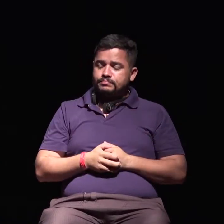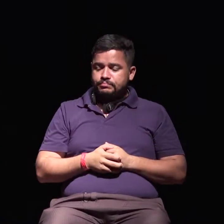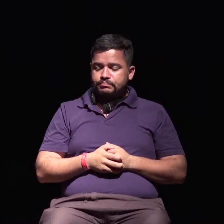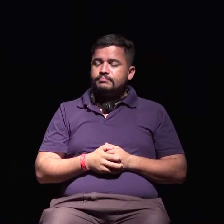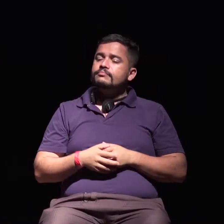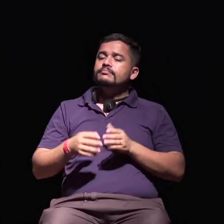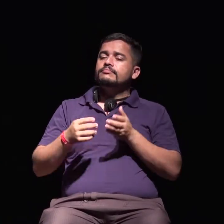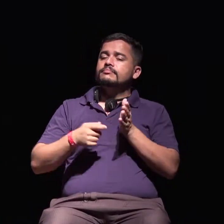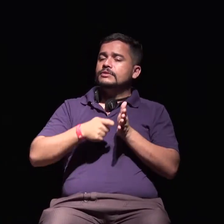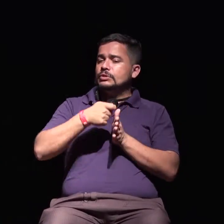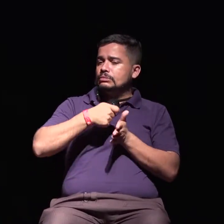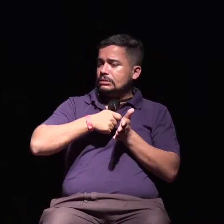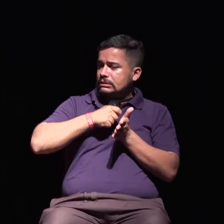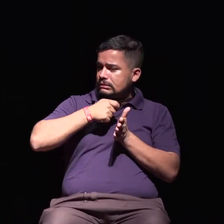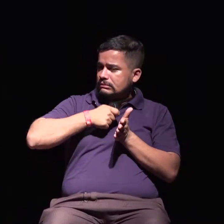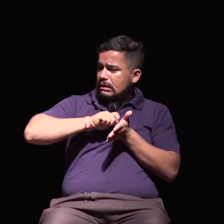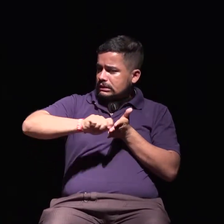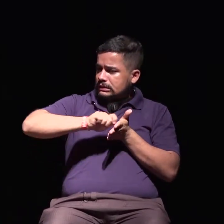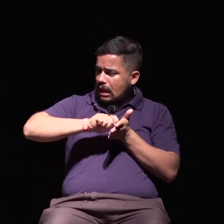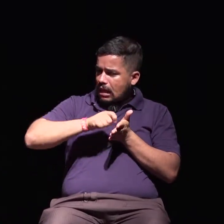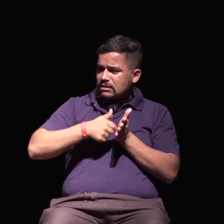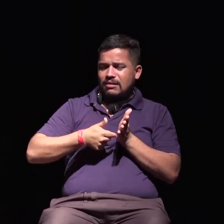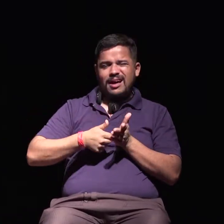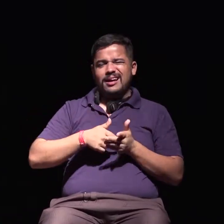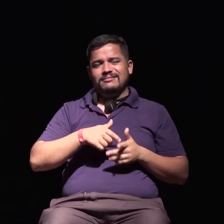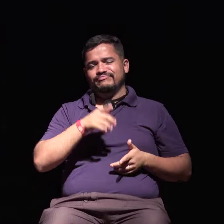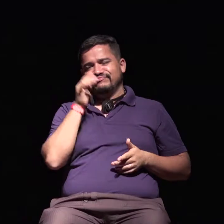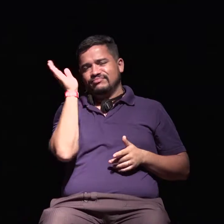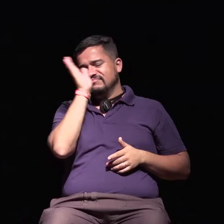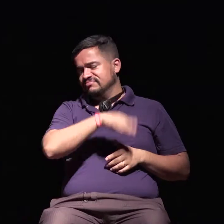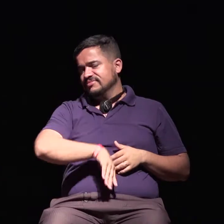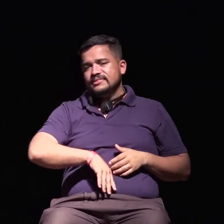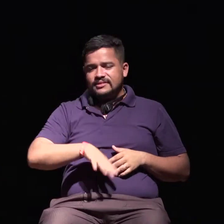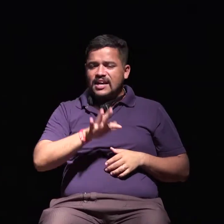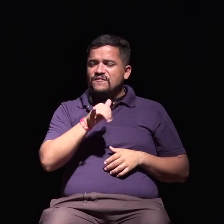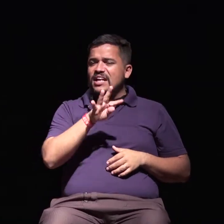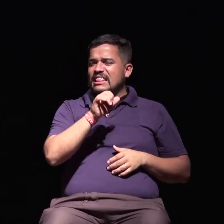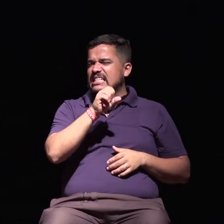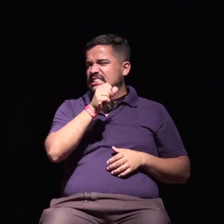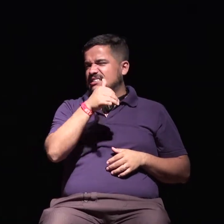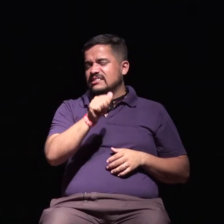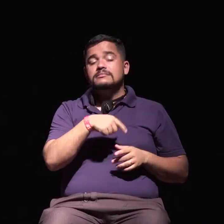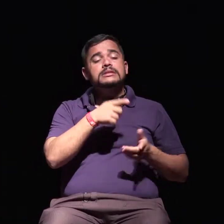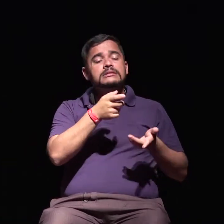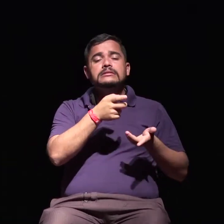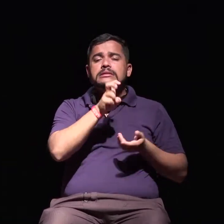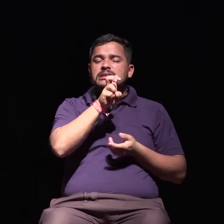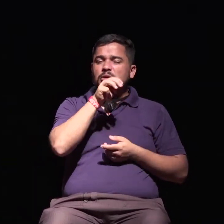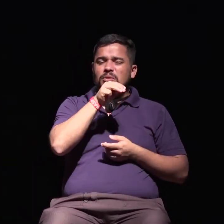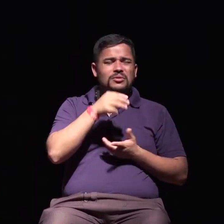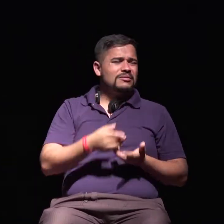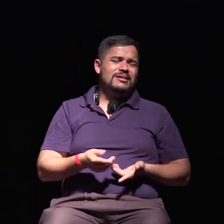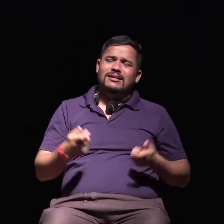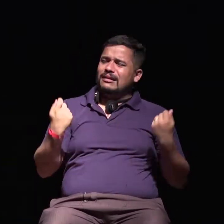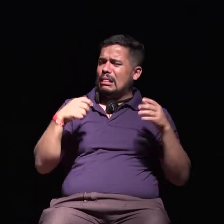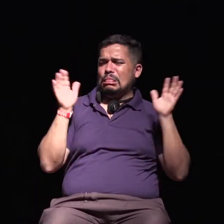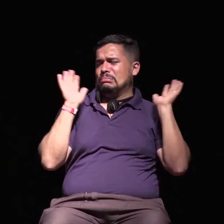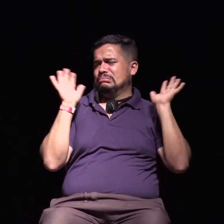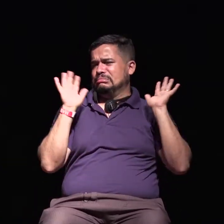o texto, o amigo disse: isso é uma fantasia. E sobre os 5 minutos em vídeo, isso é Xavier